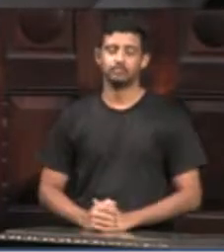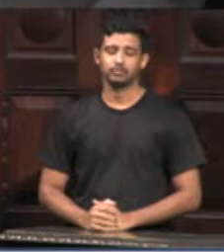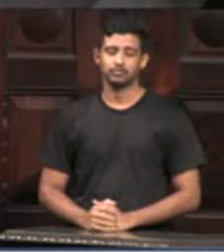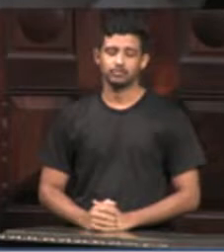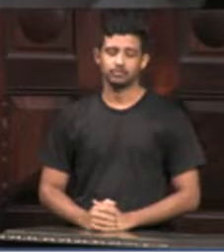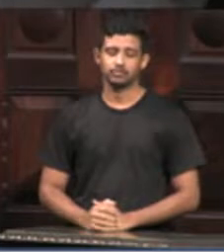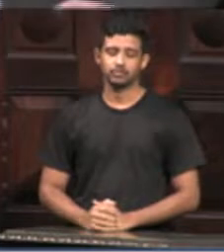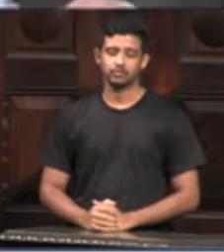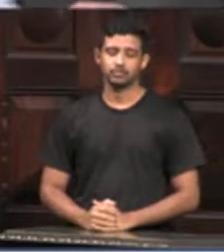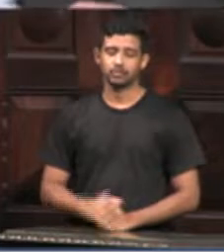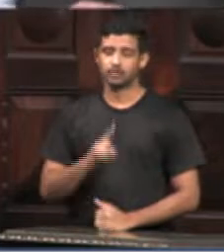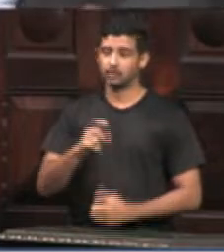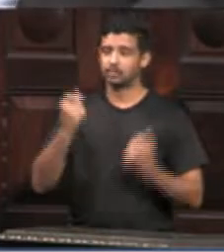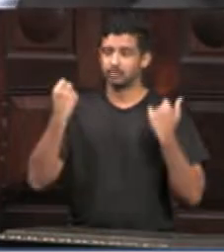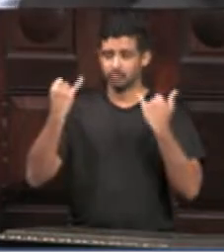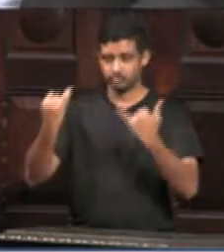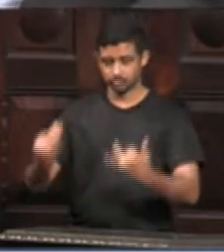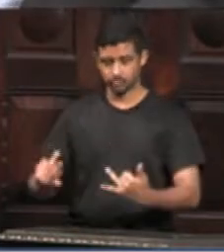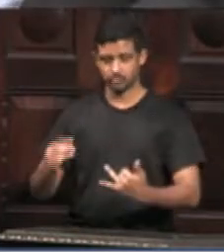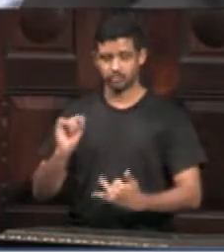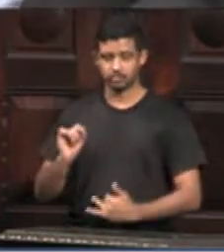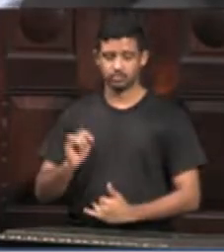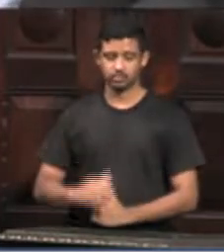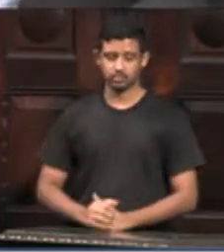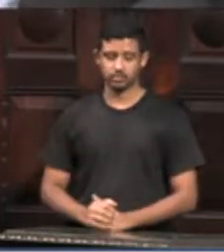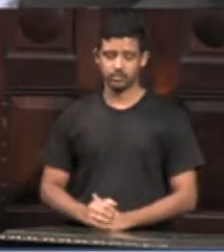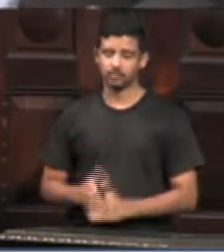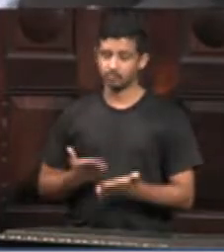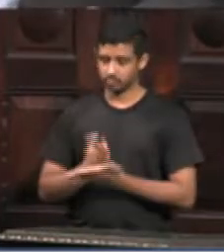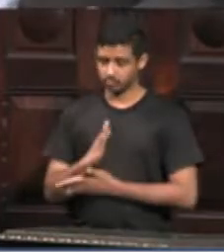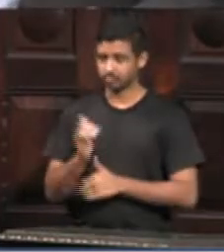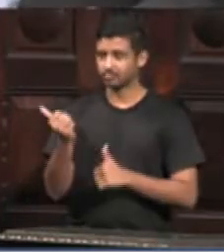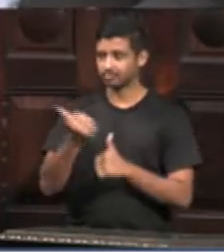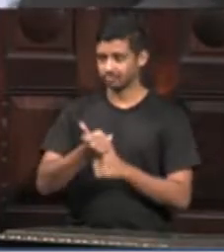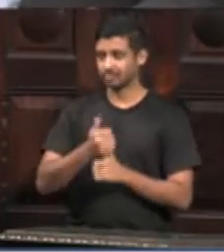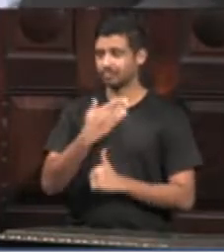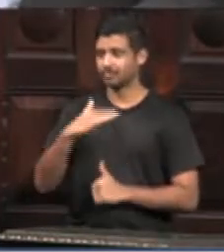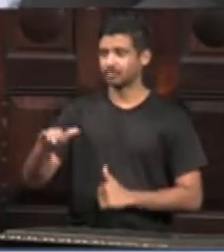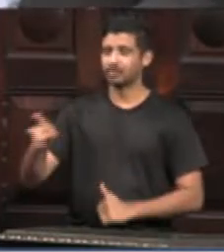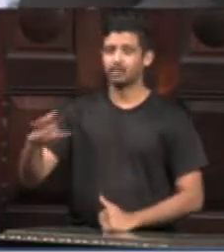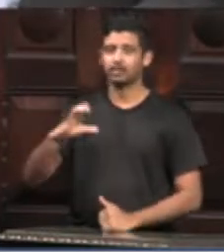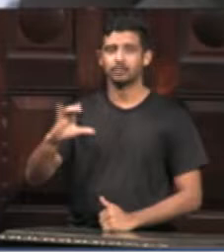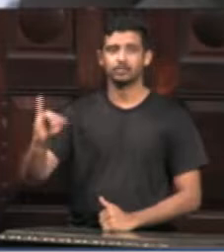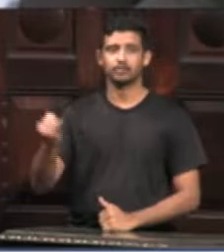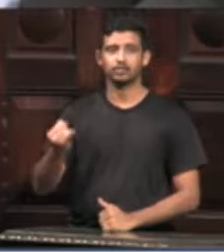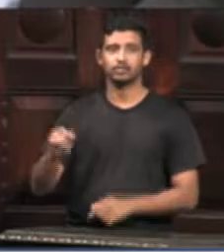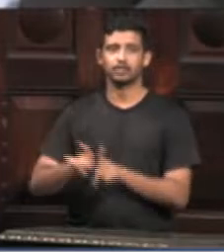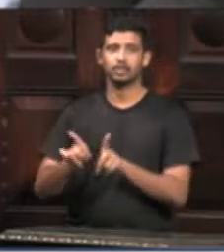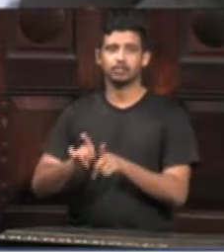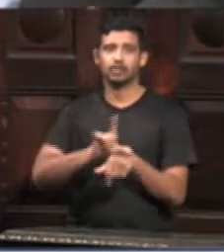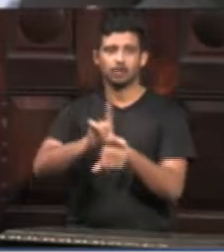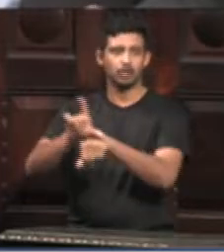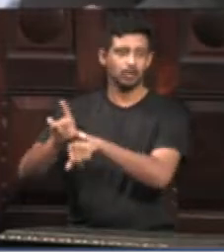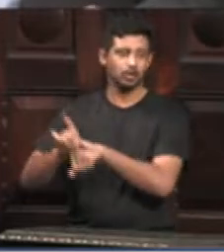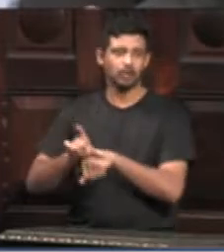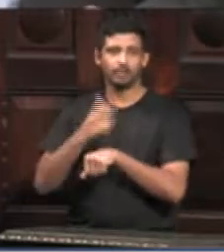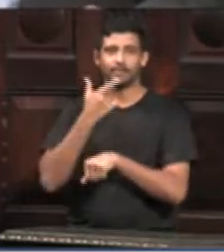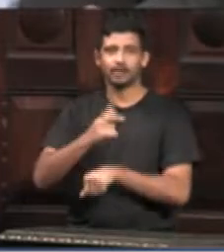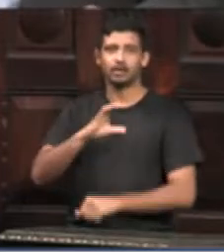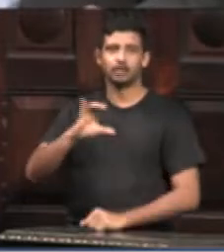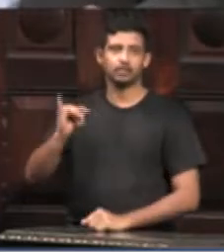Agricultura, Pecuária e Política Rural, Agrária, Pesqueira, favorável com a emenda da CCJ. Economia e Comércio, favorável com as emendas da